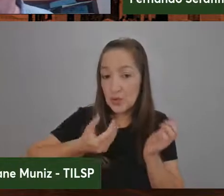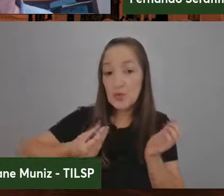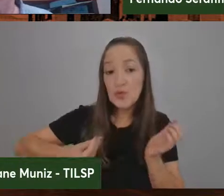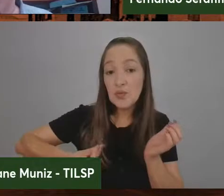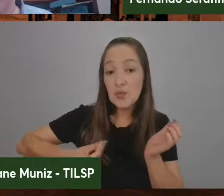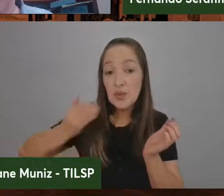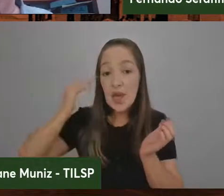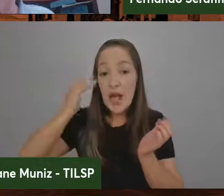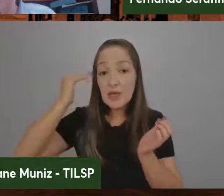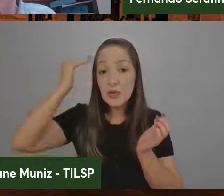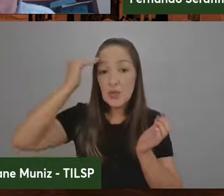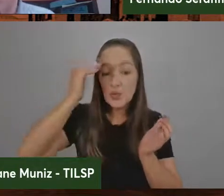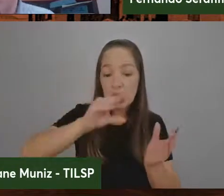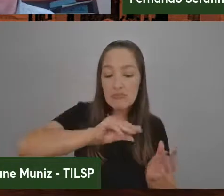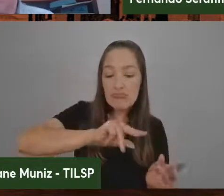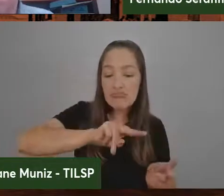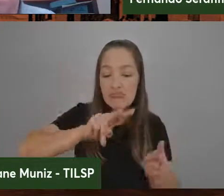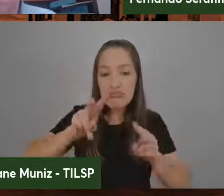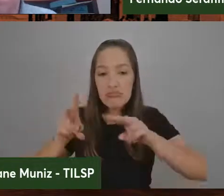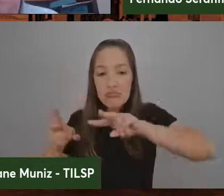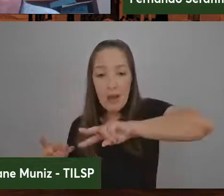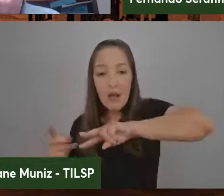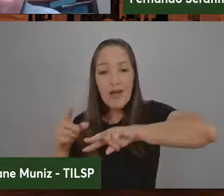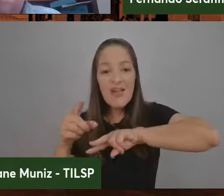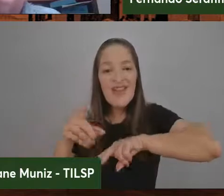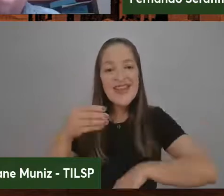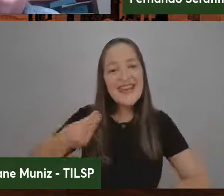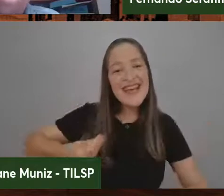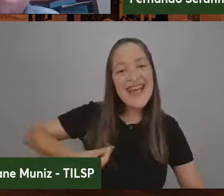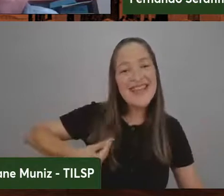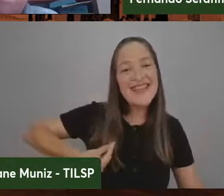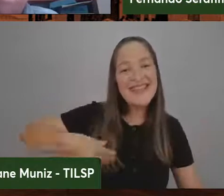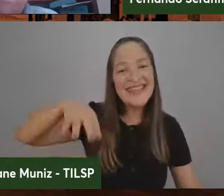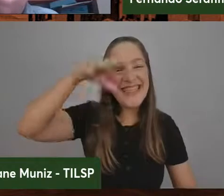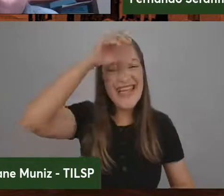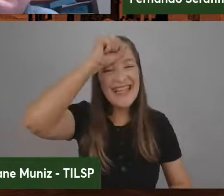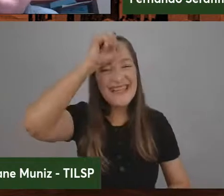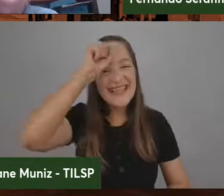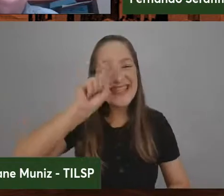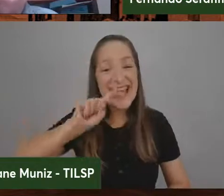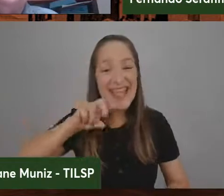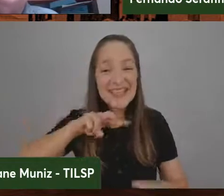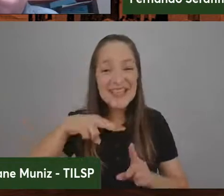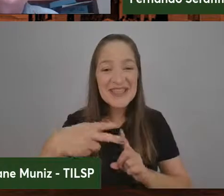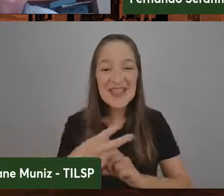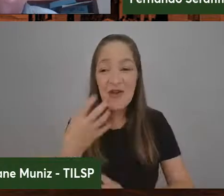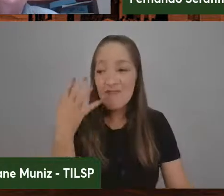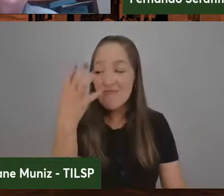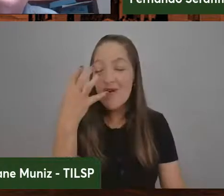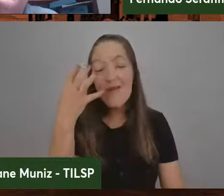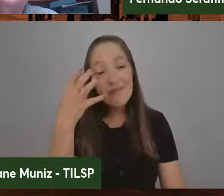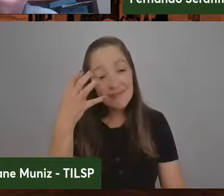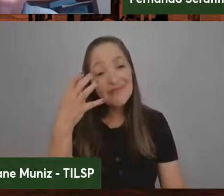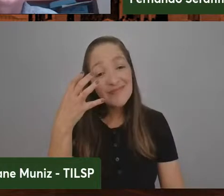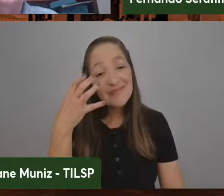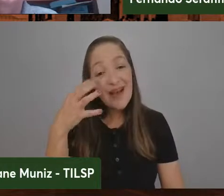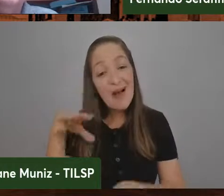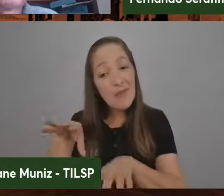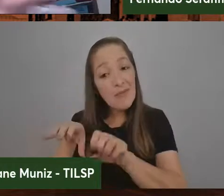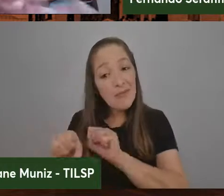em que você aprende a viver. E foi essa perspectiva do romance de formação e de